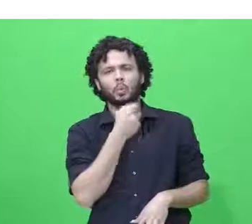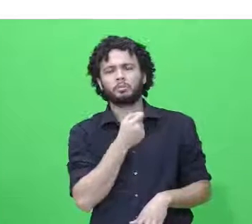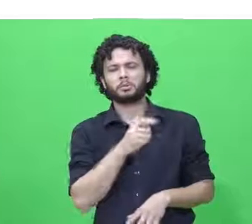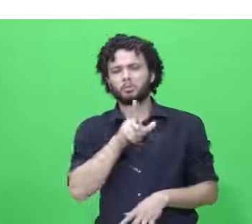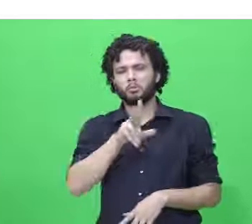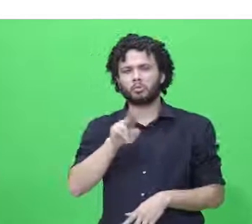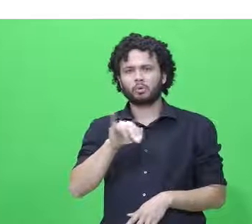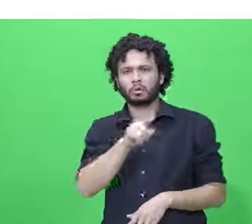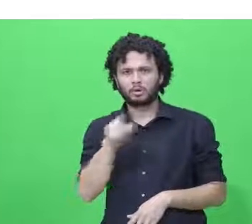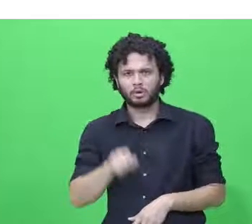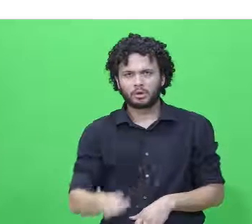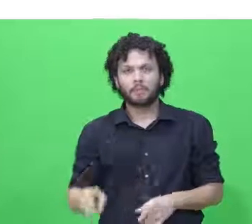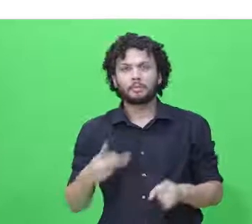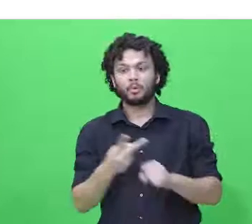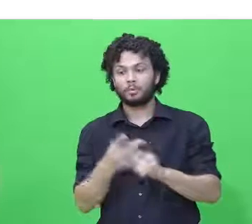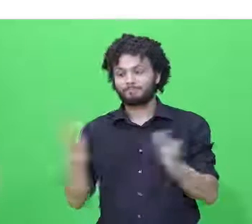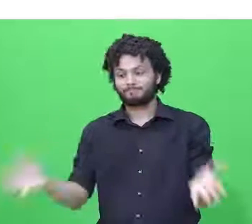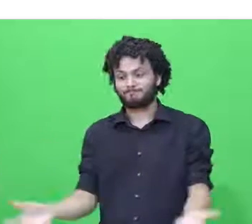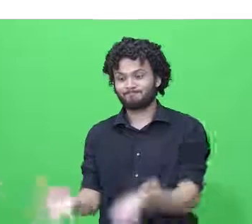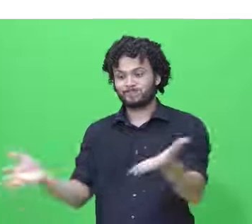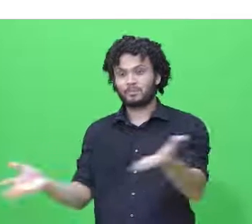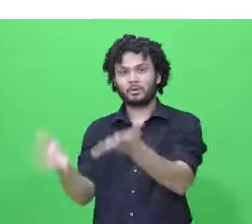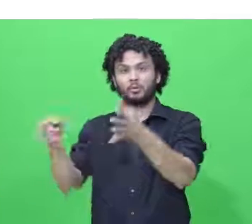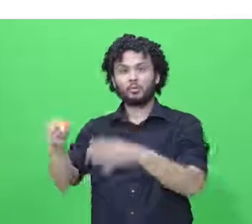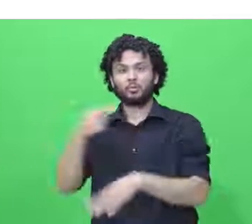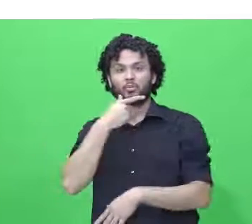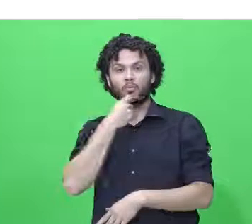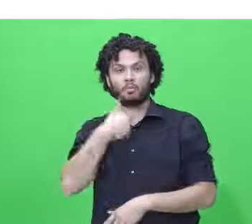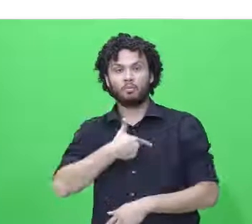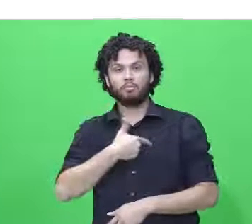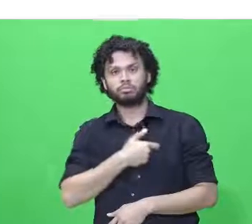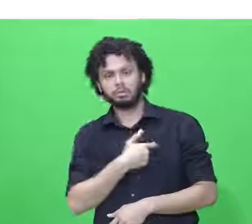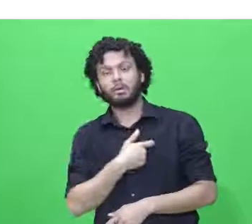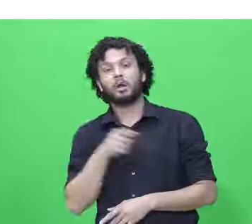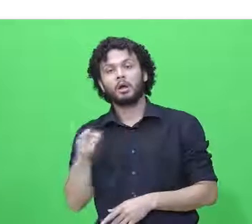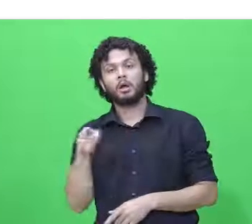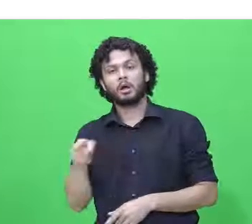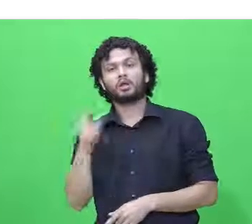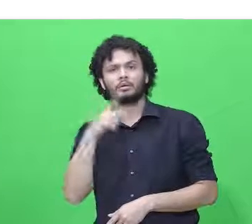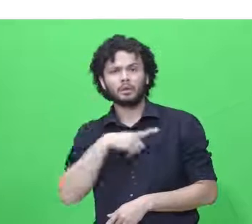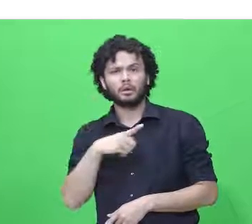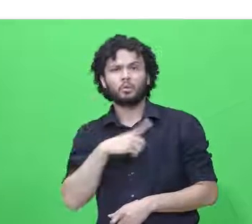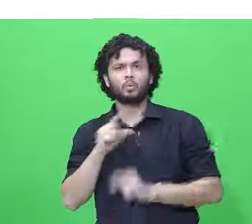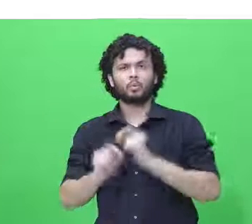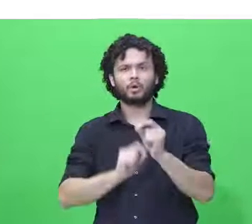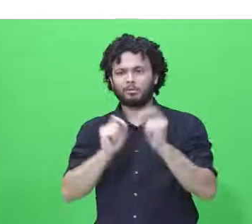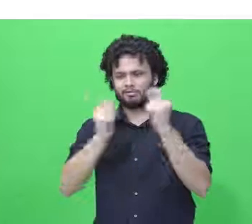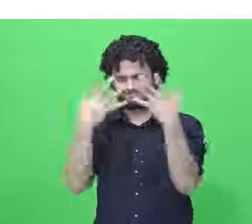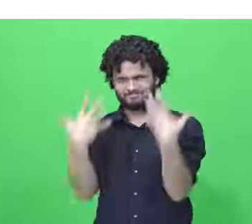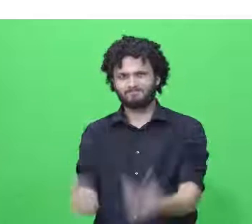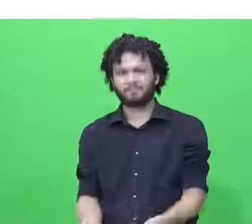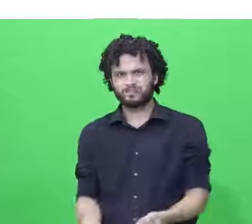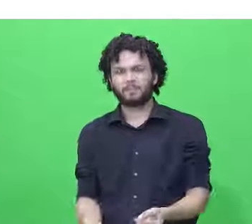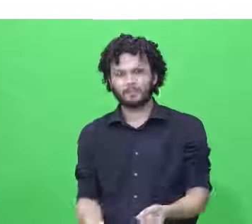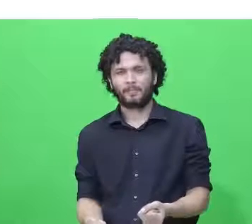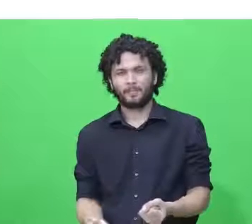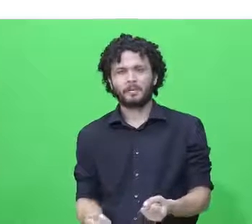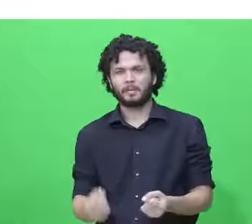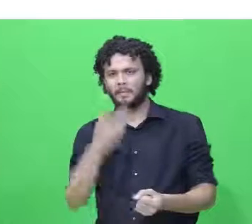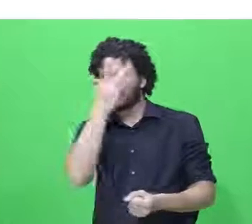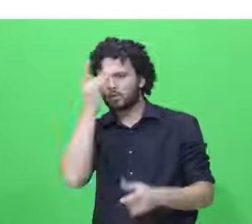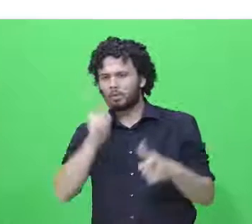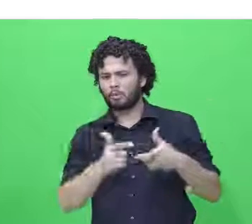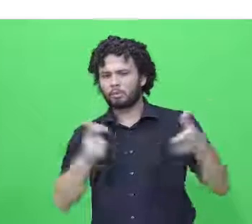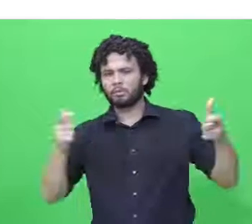elevar essa popularidade, então, do governo varguista. Ou seja, Vargas, ela tem, então, essa aceitação por essas pessoas